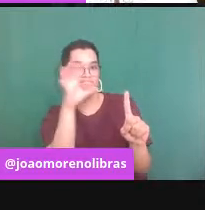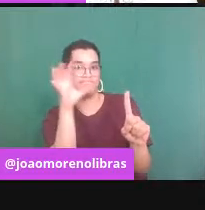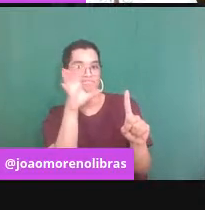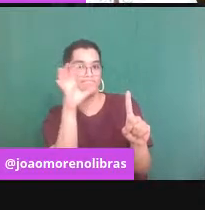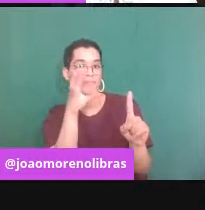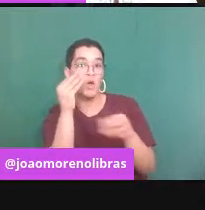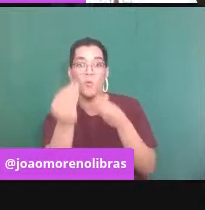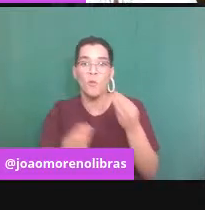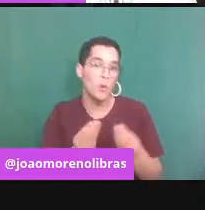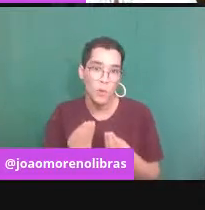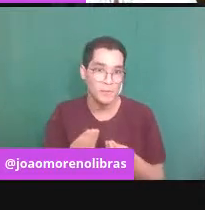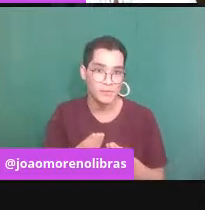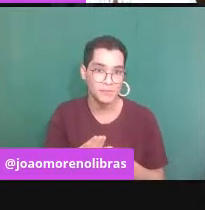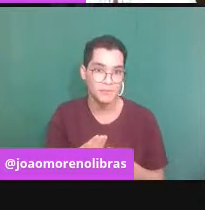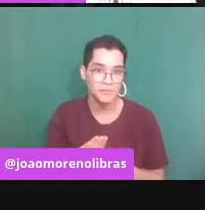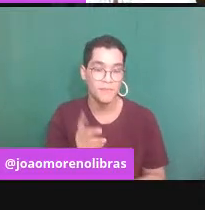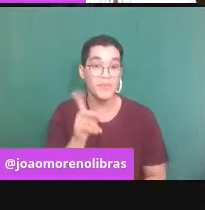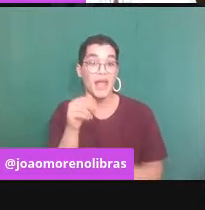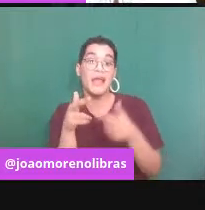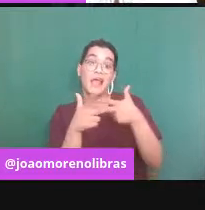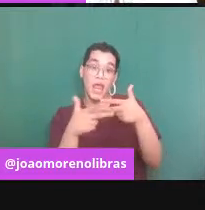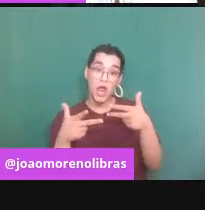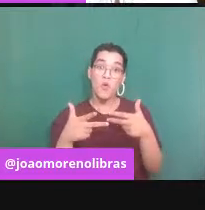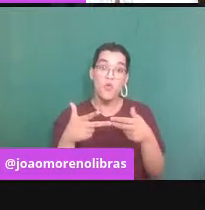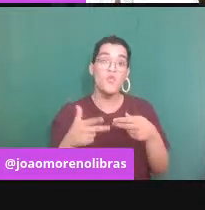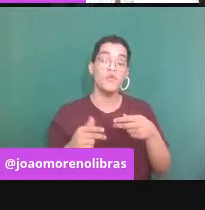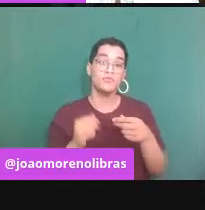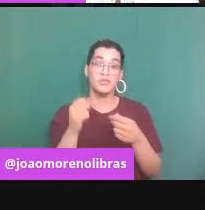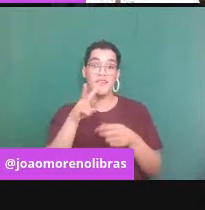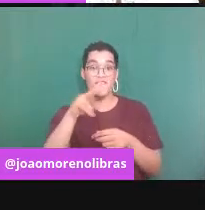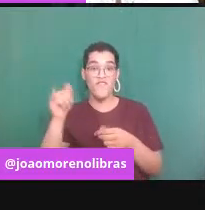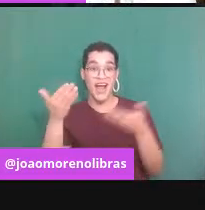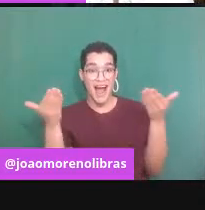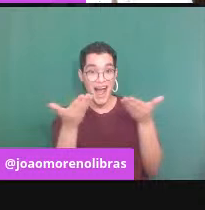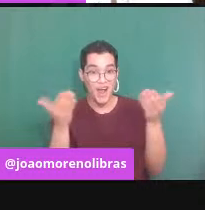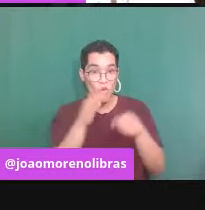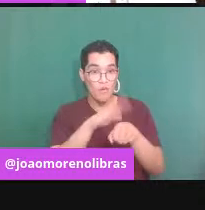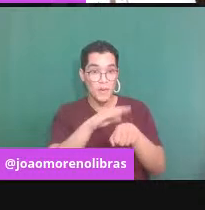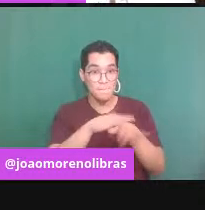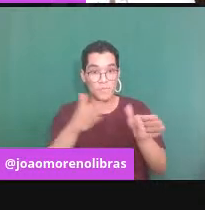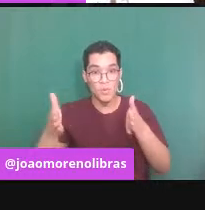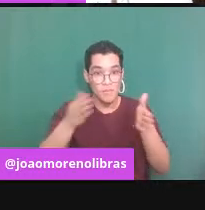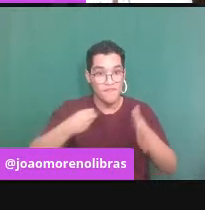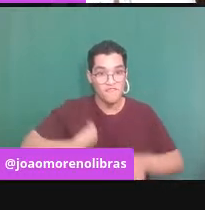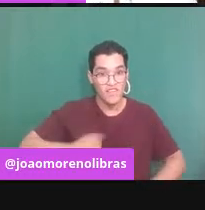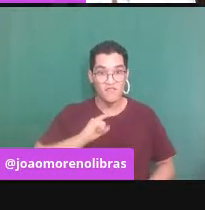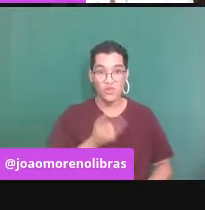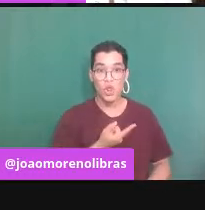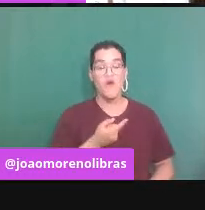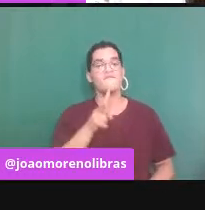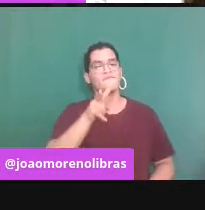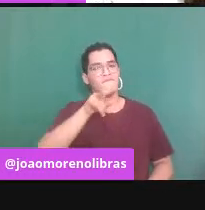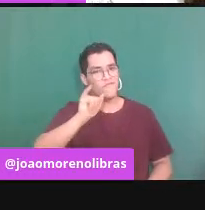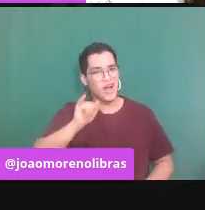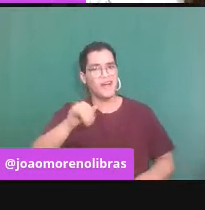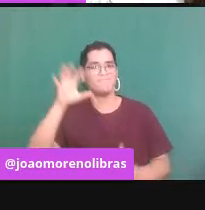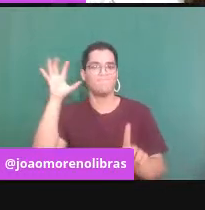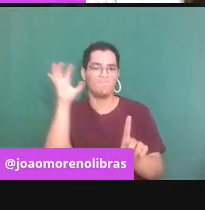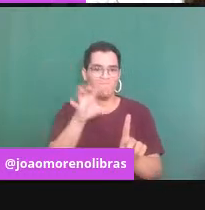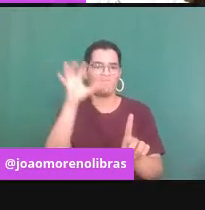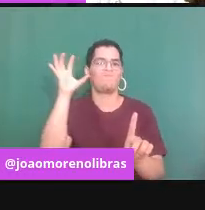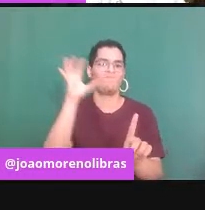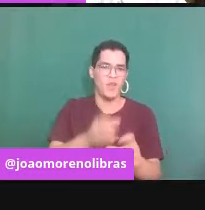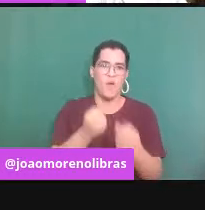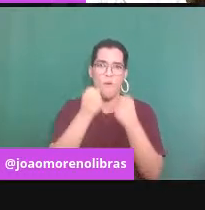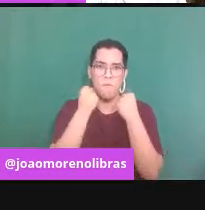Então, essa é a tendência da nossa época, e é isso que diferencia, por exemplo, estudos que nós fazemos,